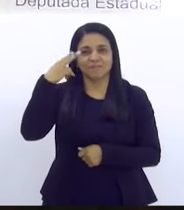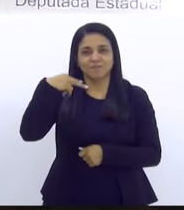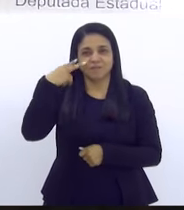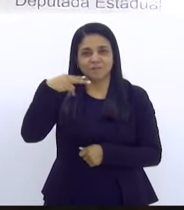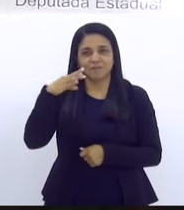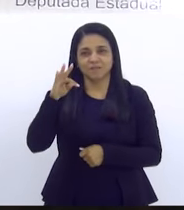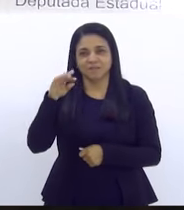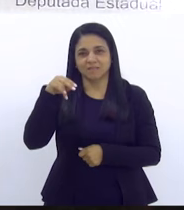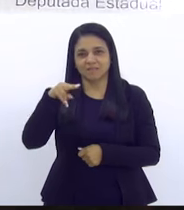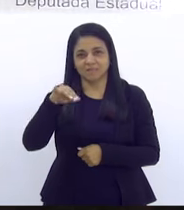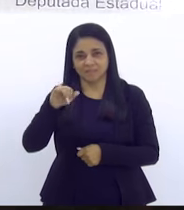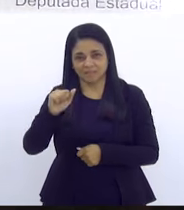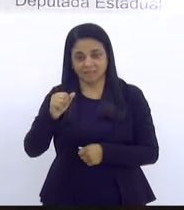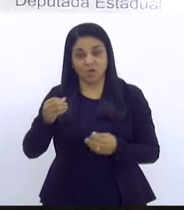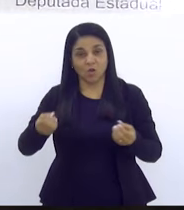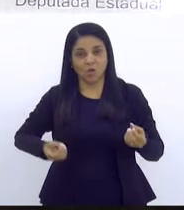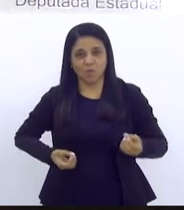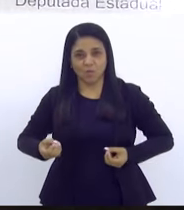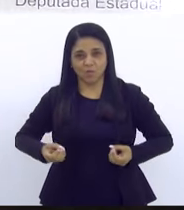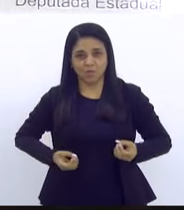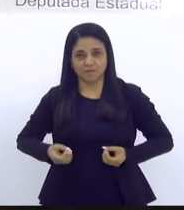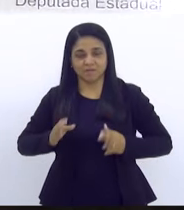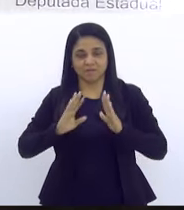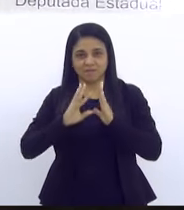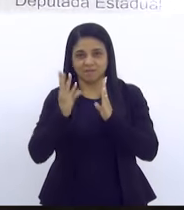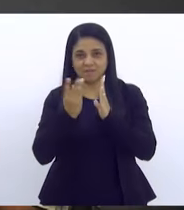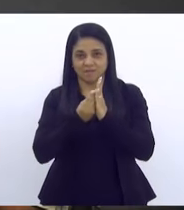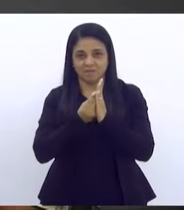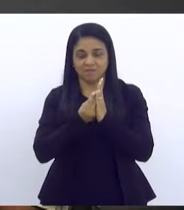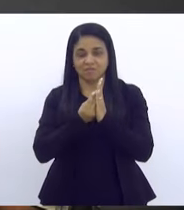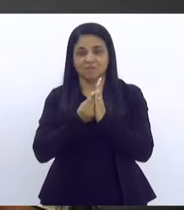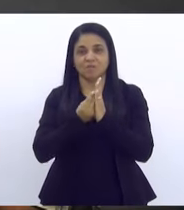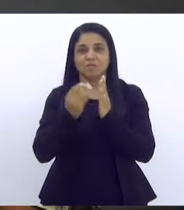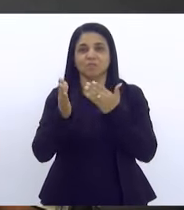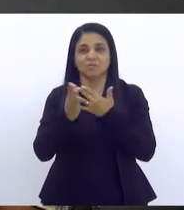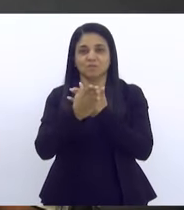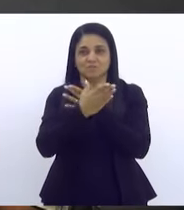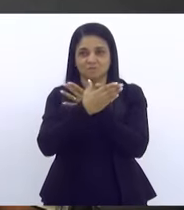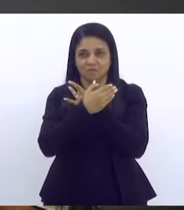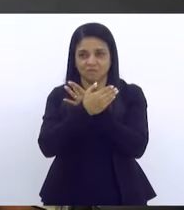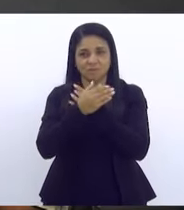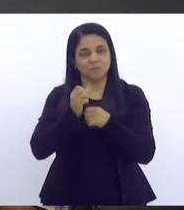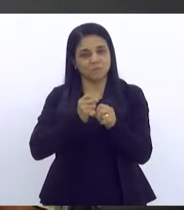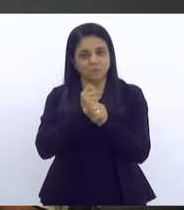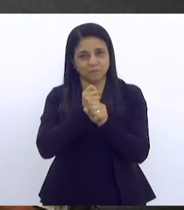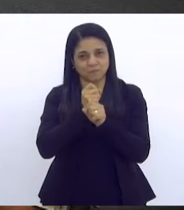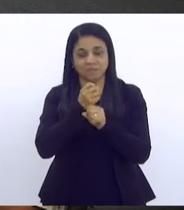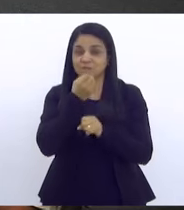obreira da Igreja Universal, há muitos anos. Amém. Boa noite.